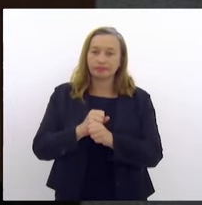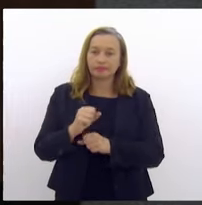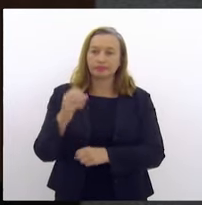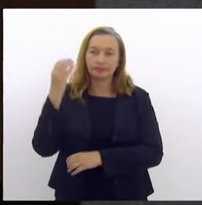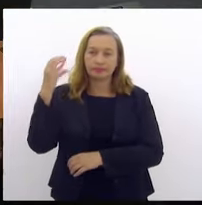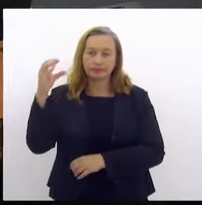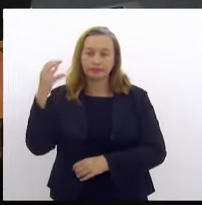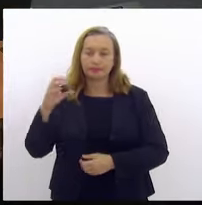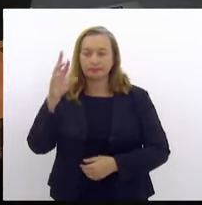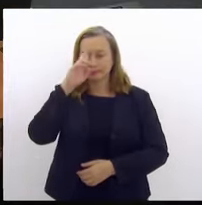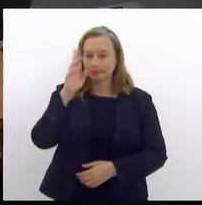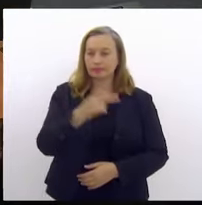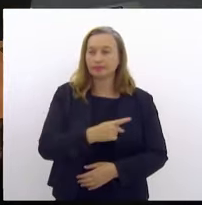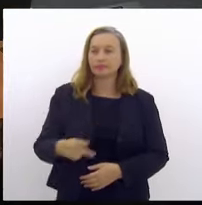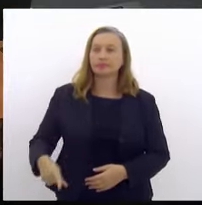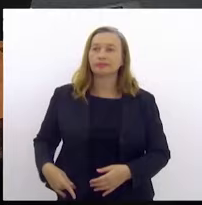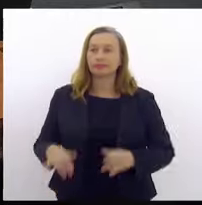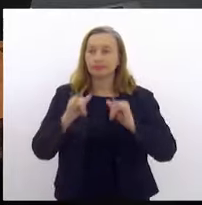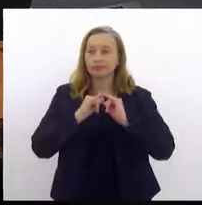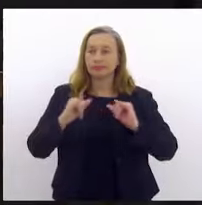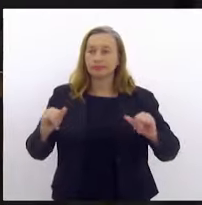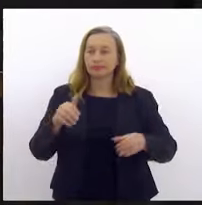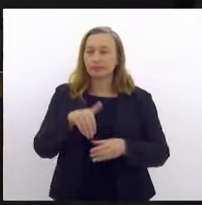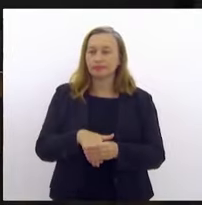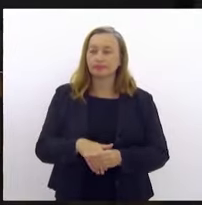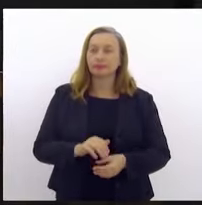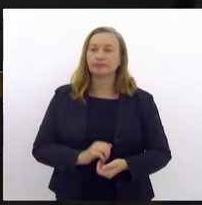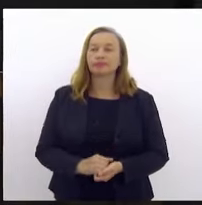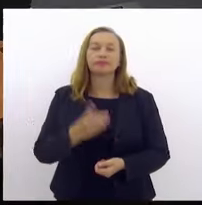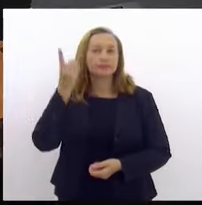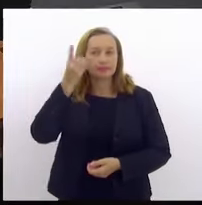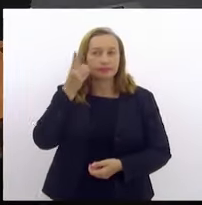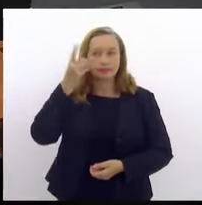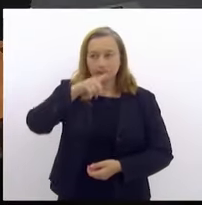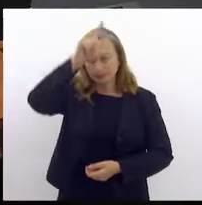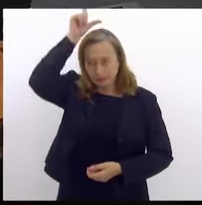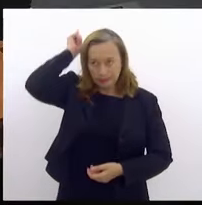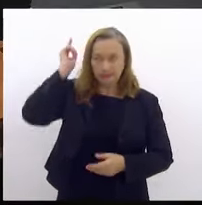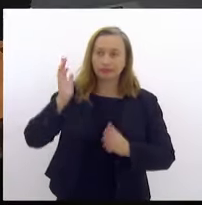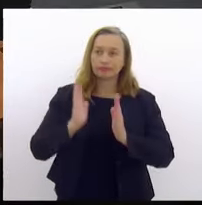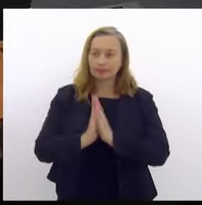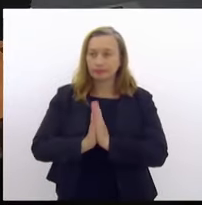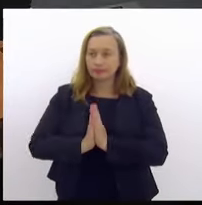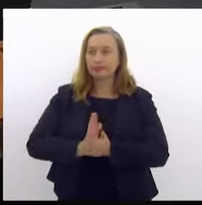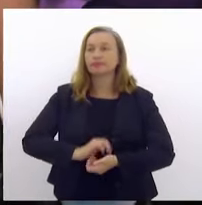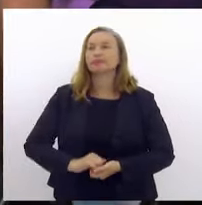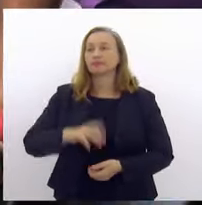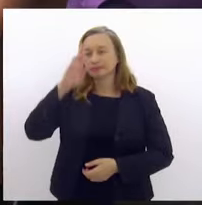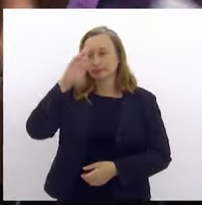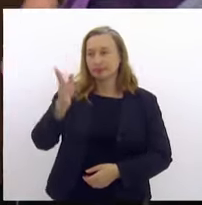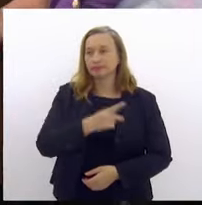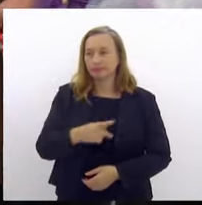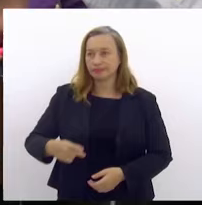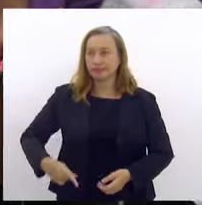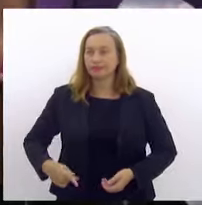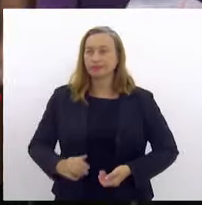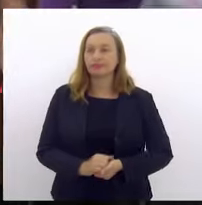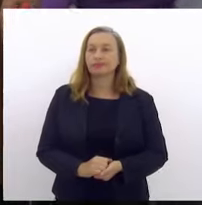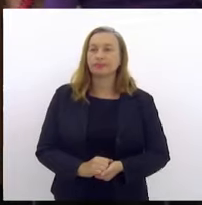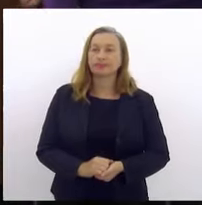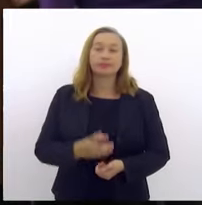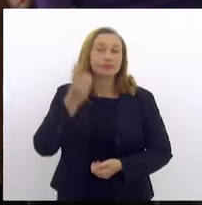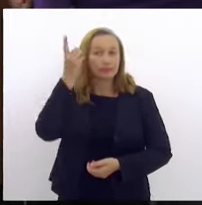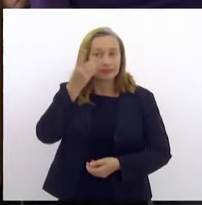Niterói. Senhor presidente, declaração de voto. Deputado Luiz Paulo, por favor. Senhor presidente,